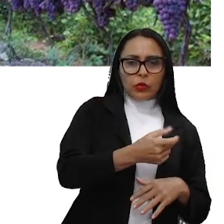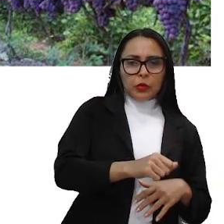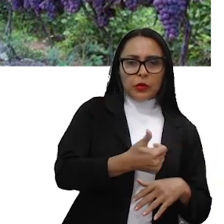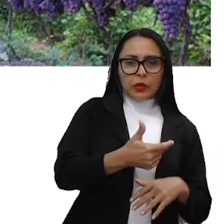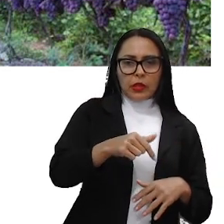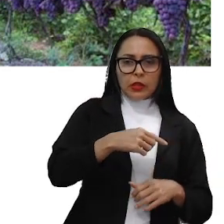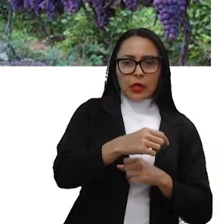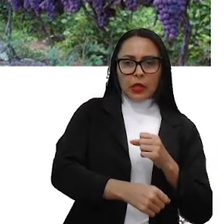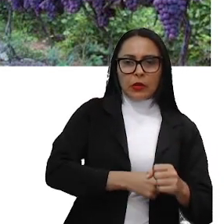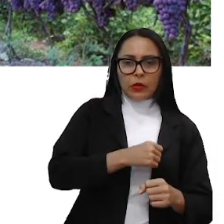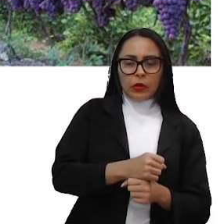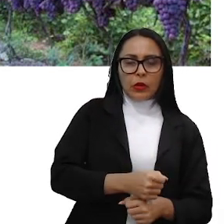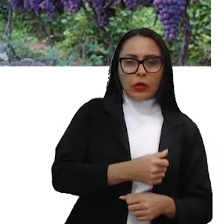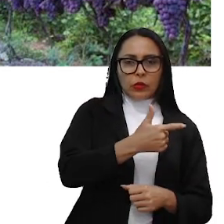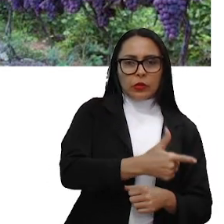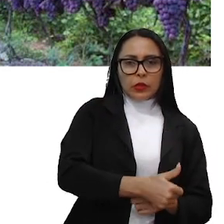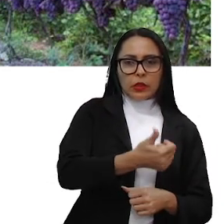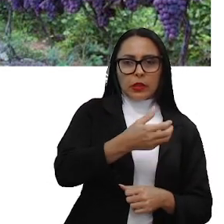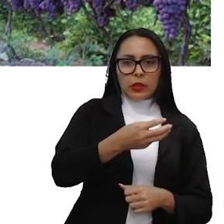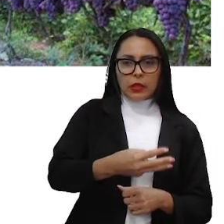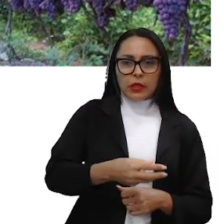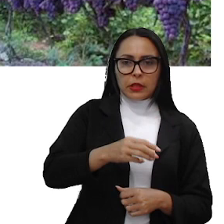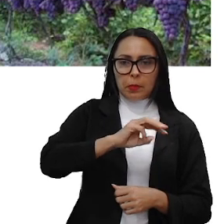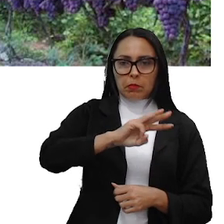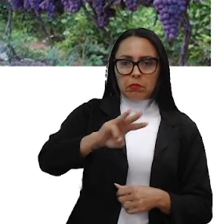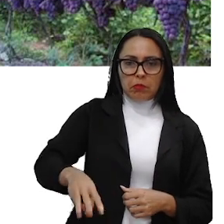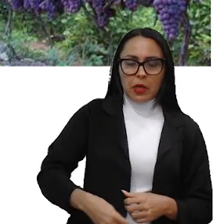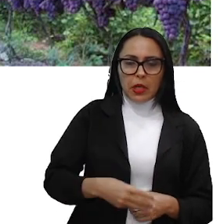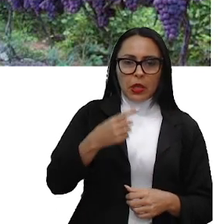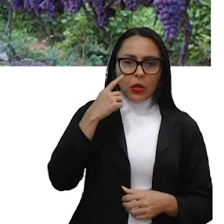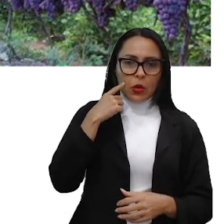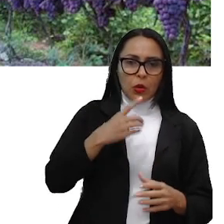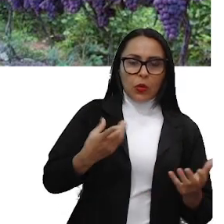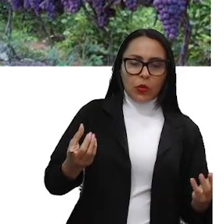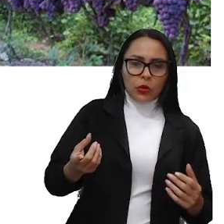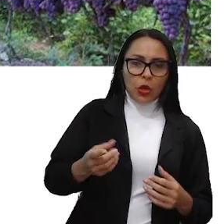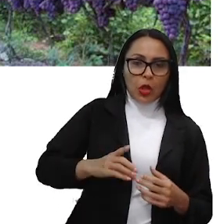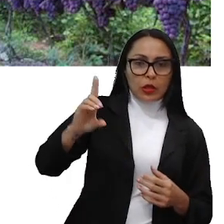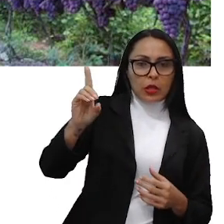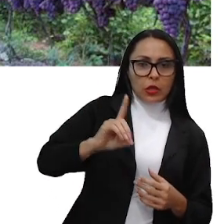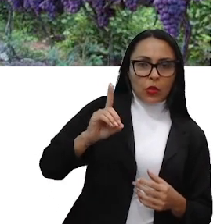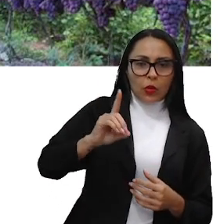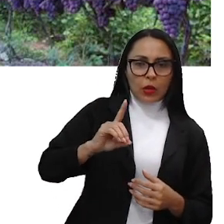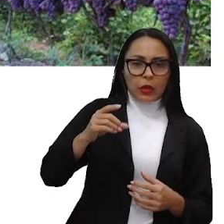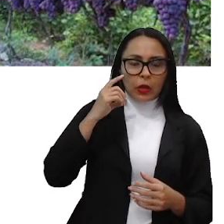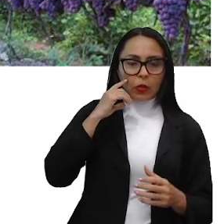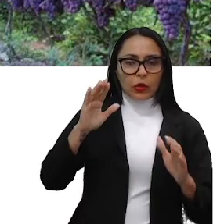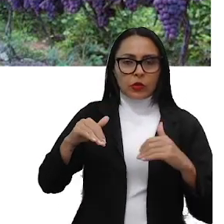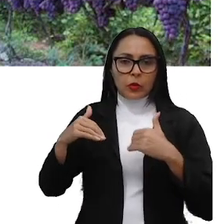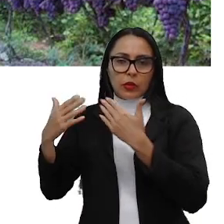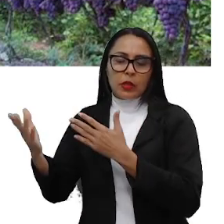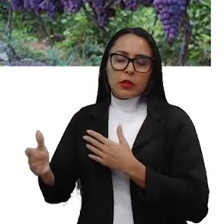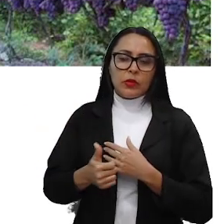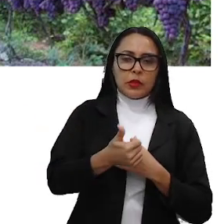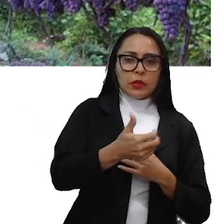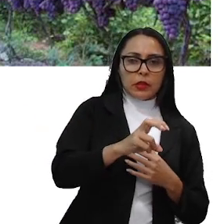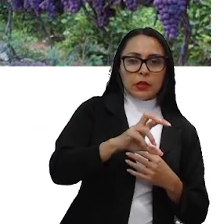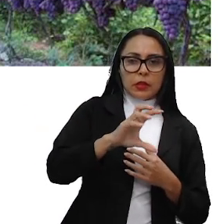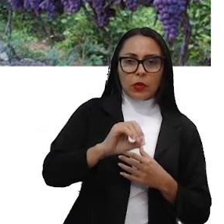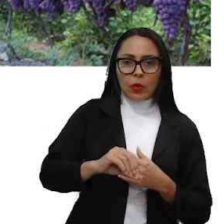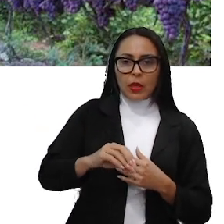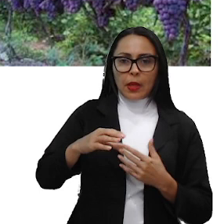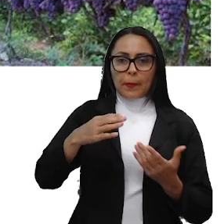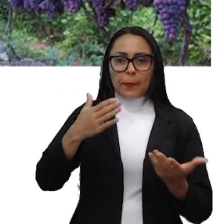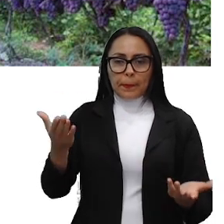2017 213 milhões de dólares com a exportação de 150 mil toneladas de manga